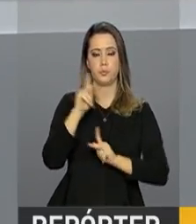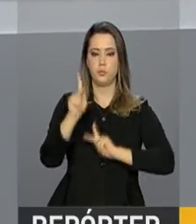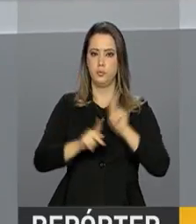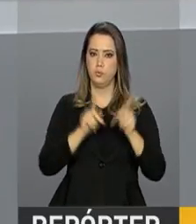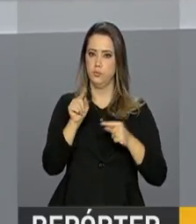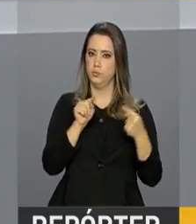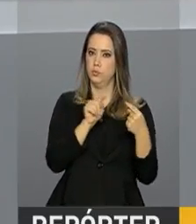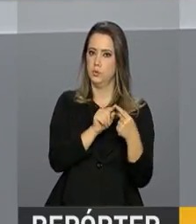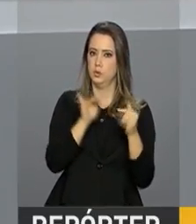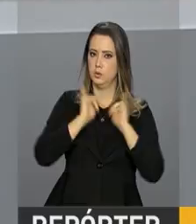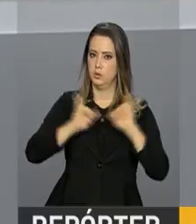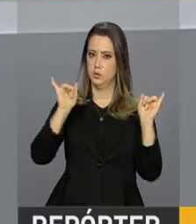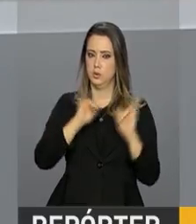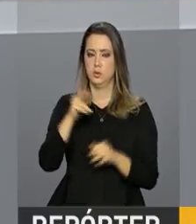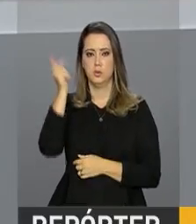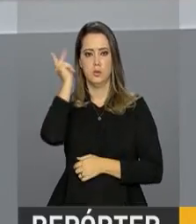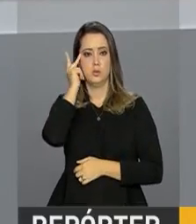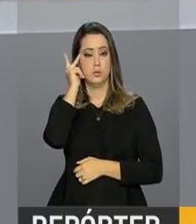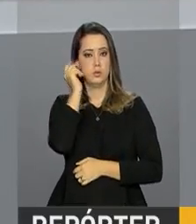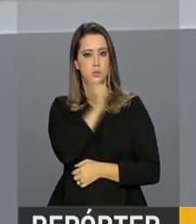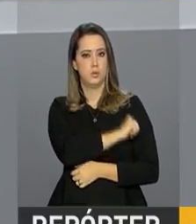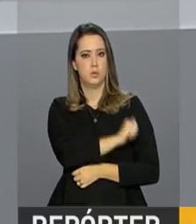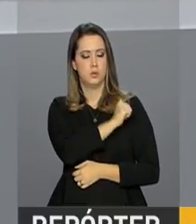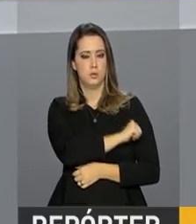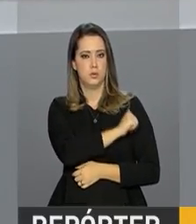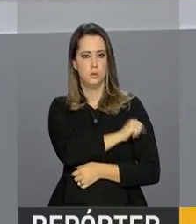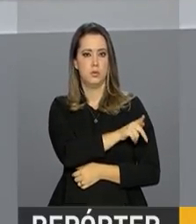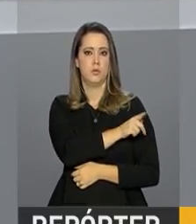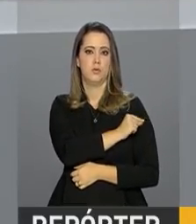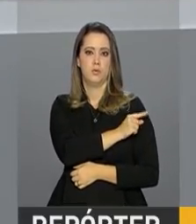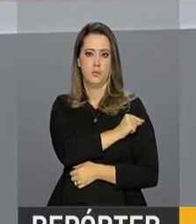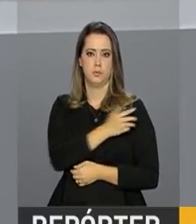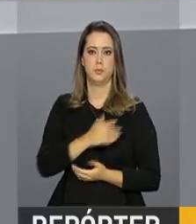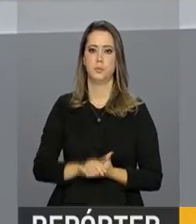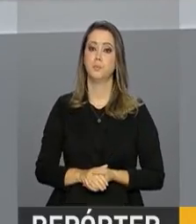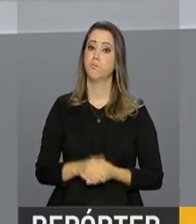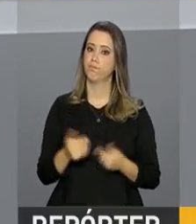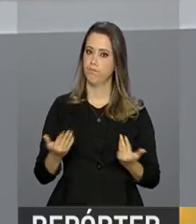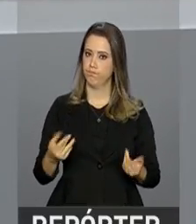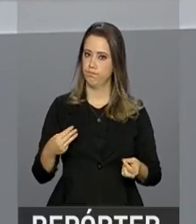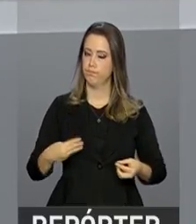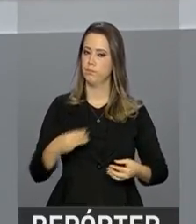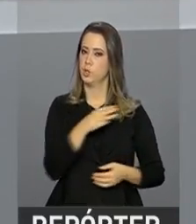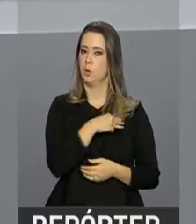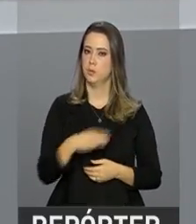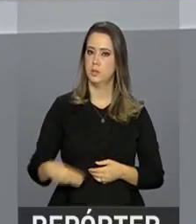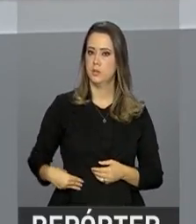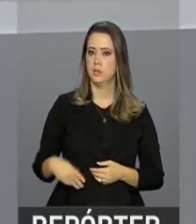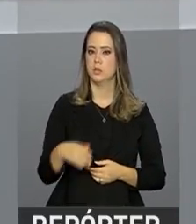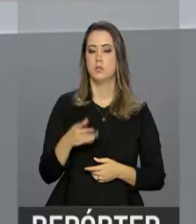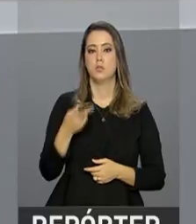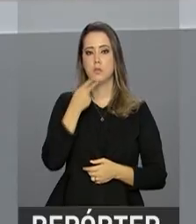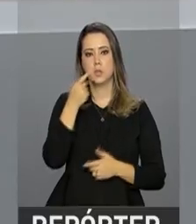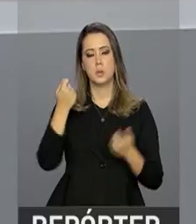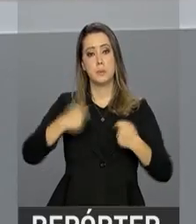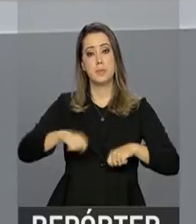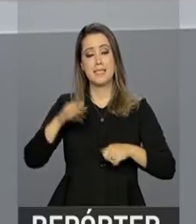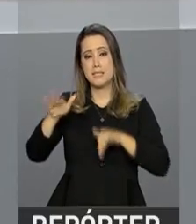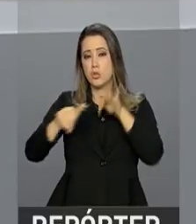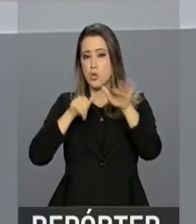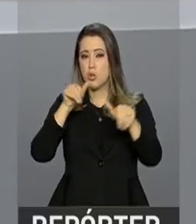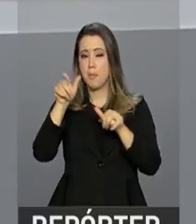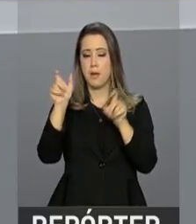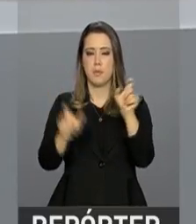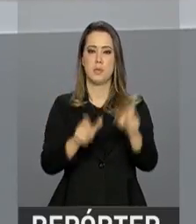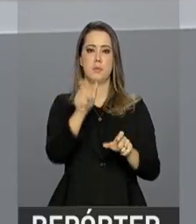do público alvo da campanha os estados de são paulo rio de janeiro foi vacinado o ministro ricardo barros reforçou chamado